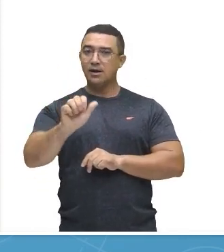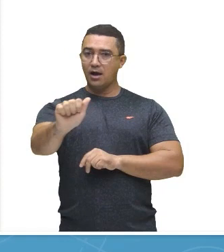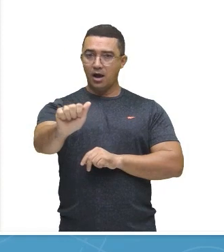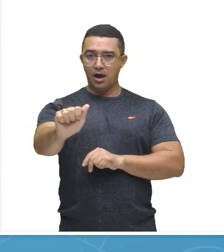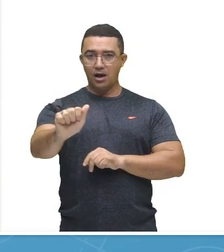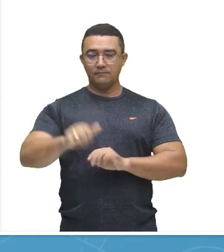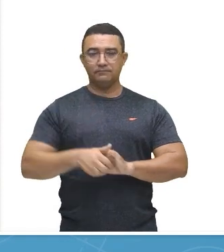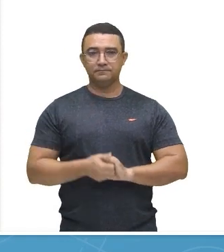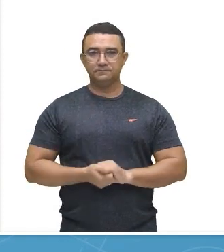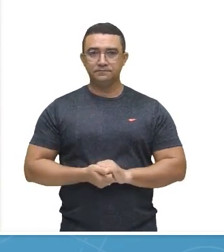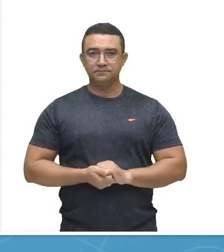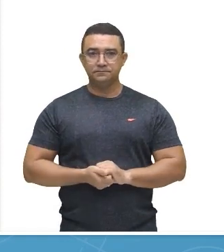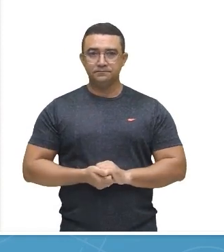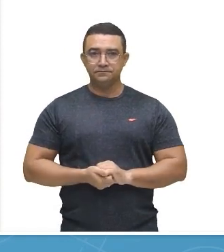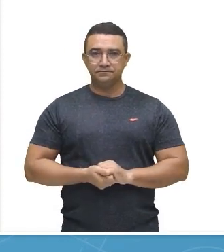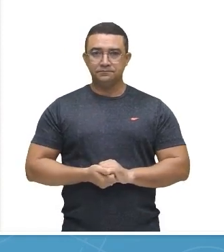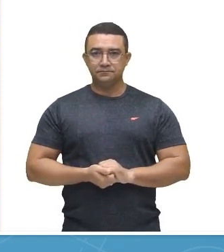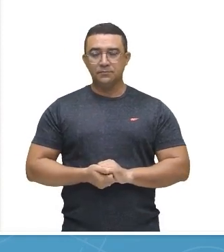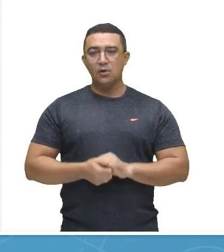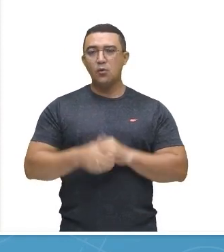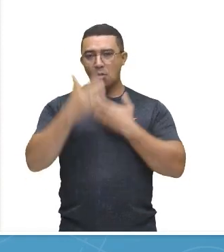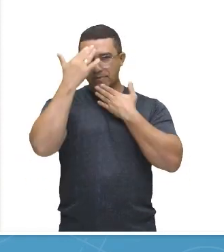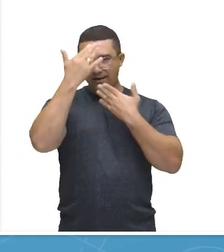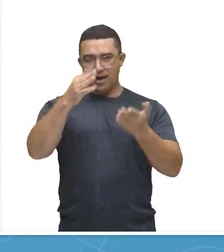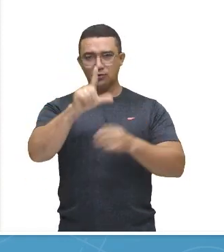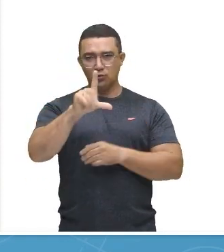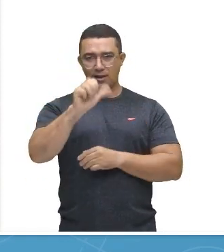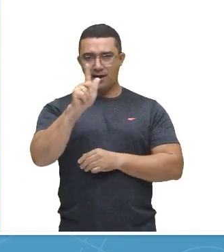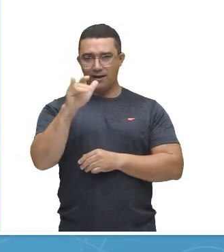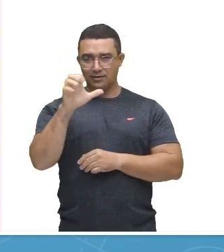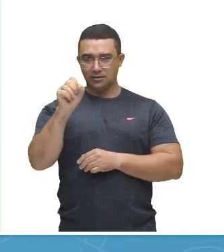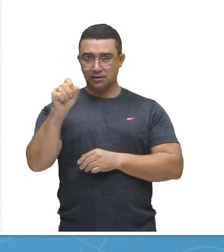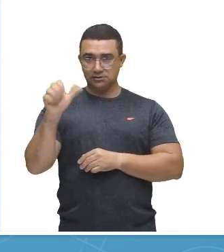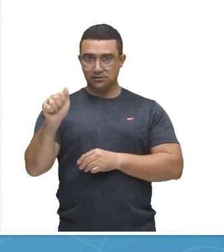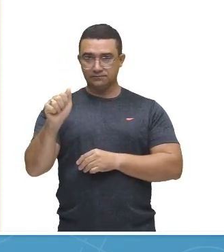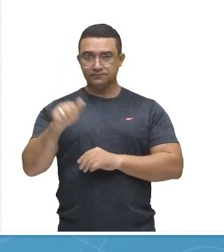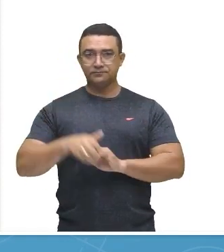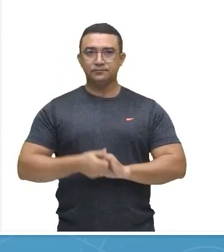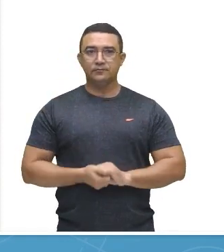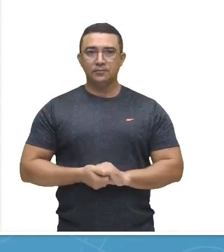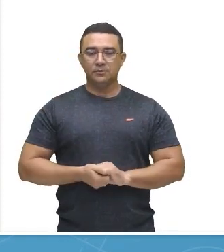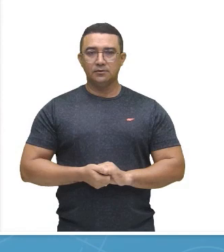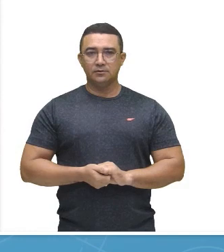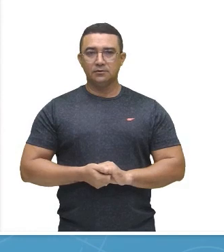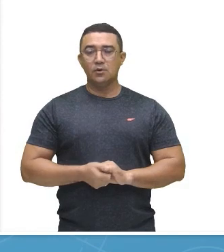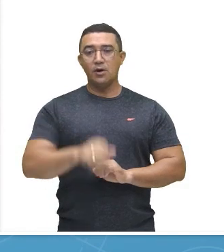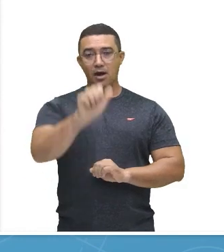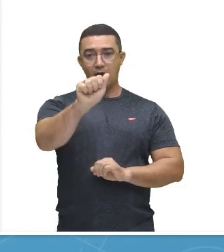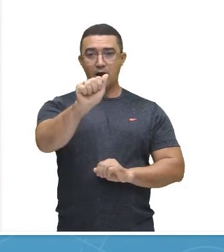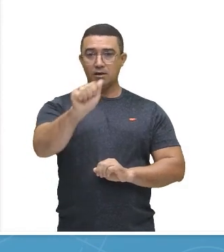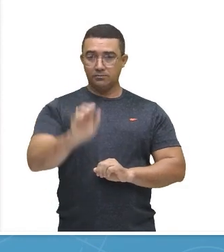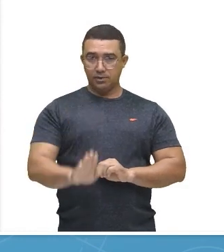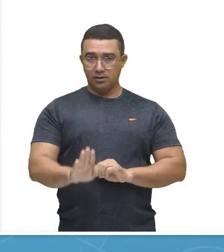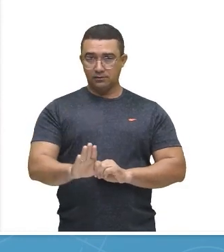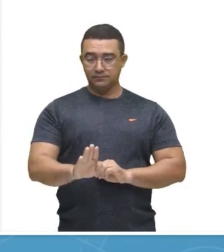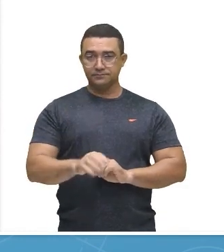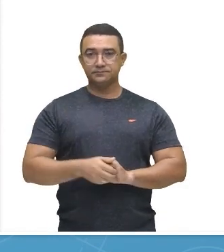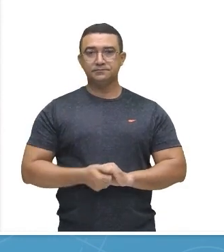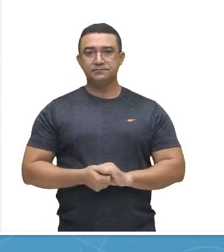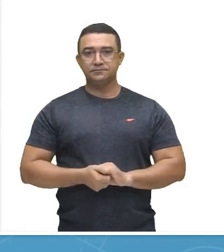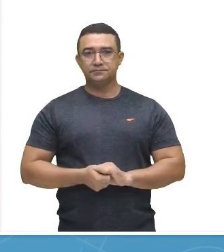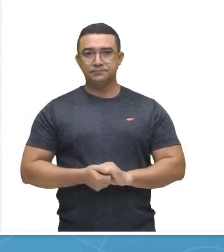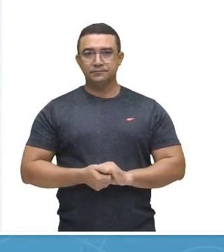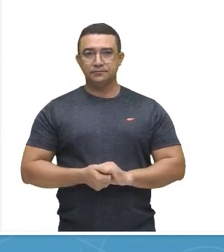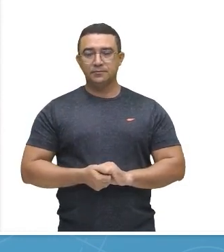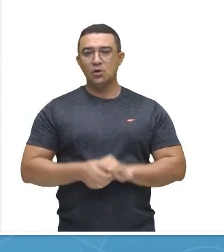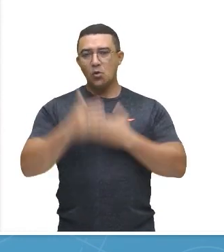se é a primeira ou a segunda, mas muito obrigado. Larissa depois colocou letra B também. Então, ela disse letra A e letra B, não é isso, Larissa? Muito